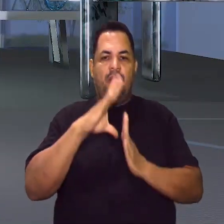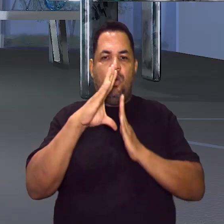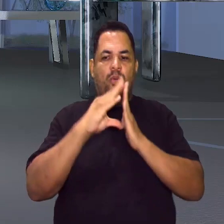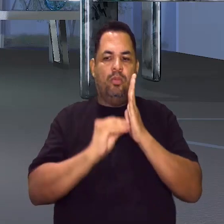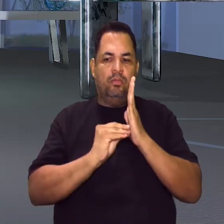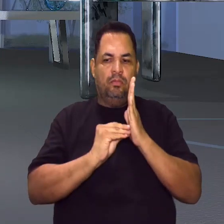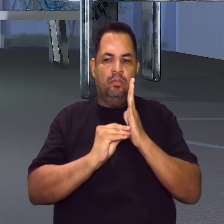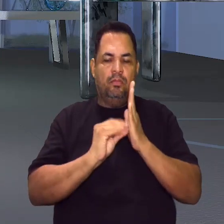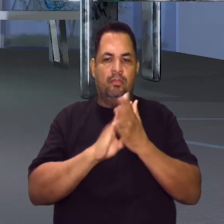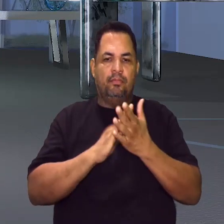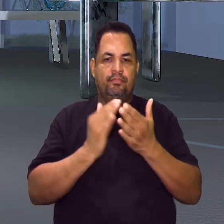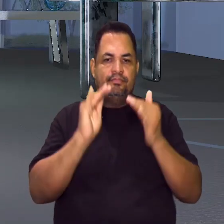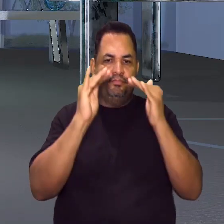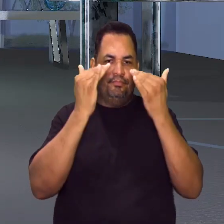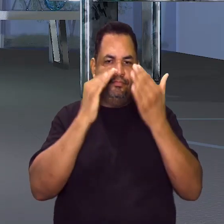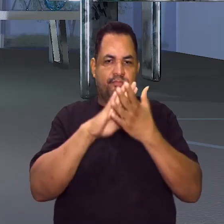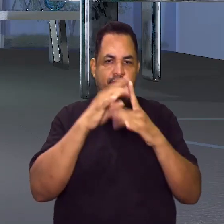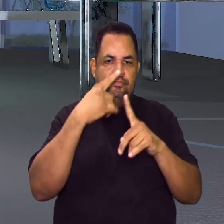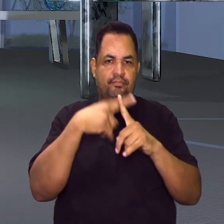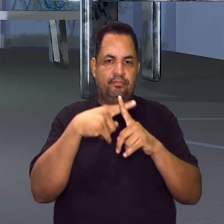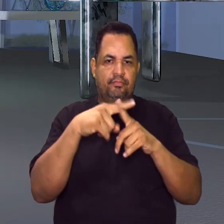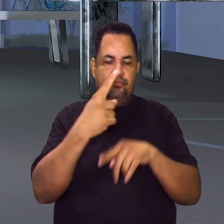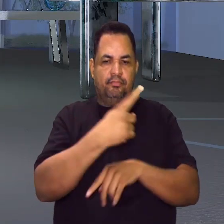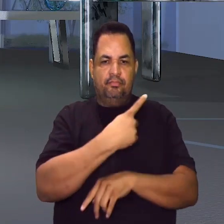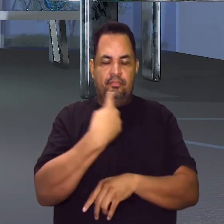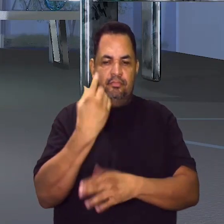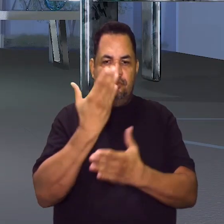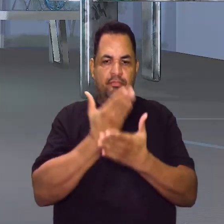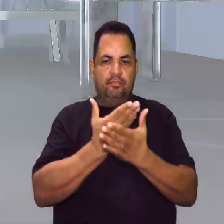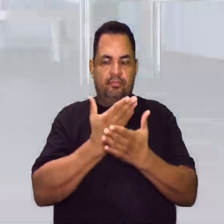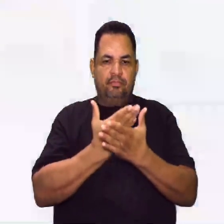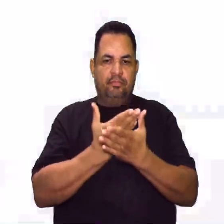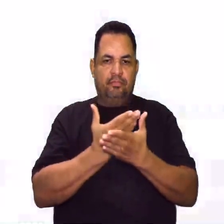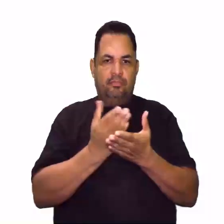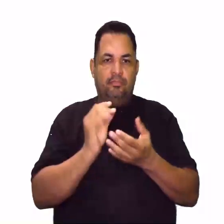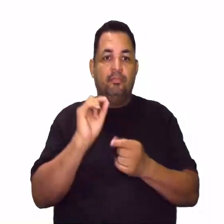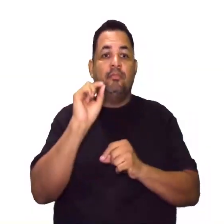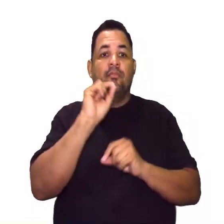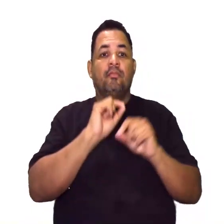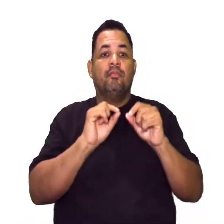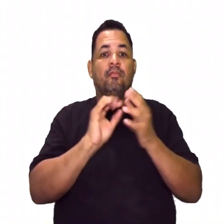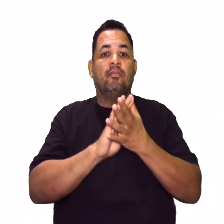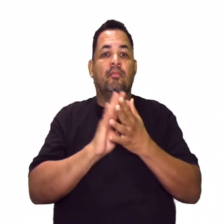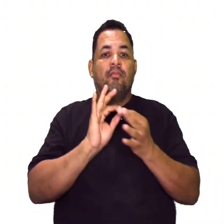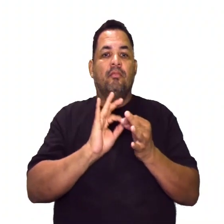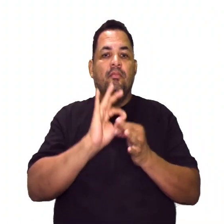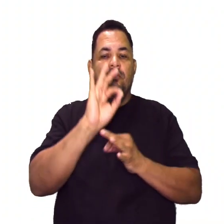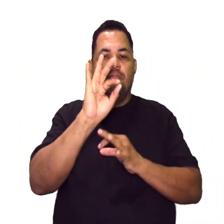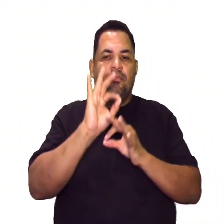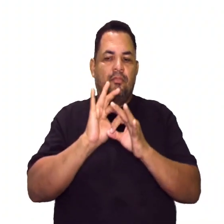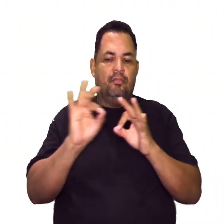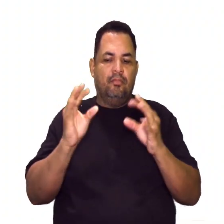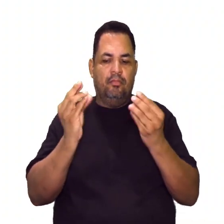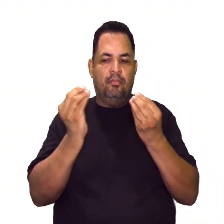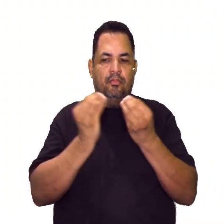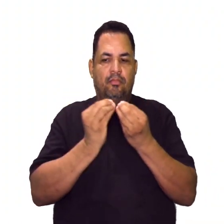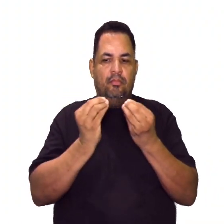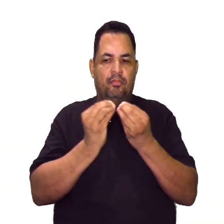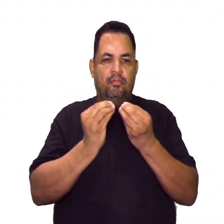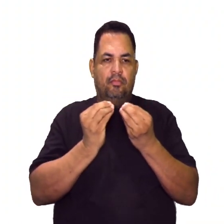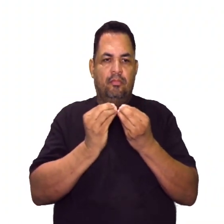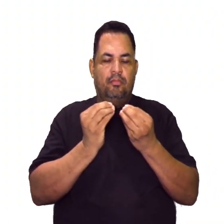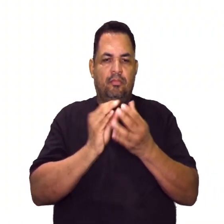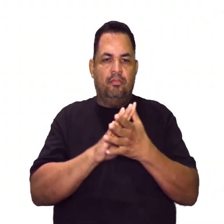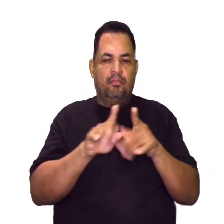conteúdos. Se liga aí, olha, porque o que nós vimos nessa aula foi sobre geometria